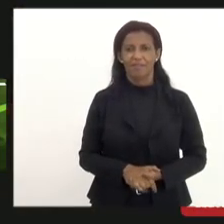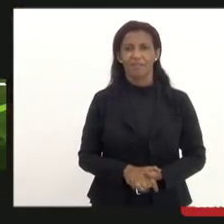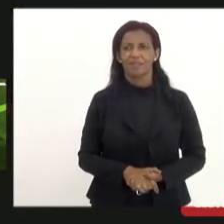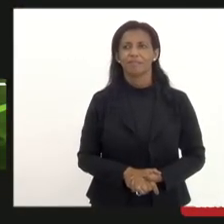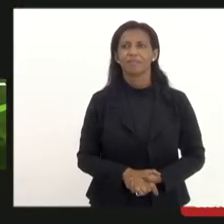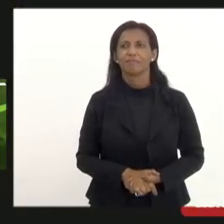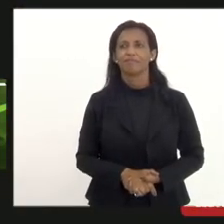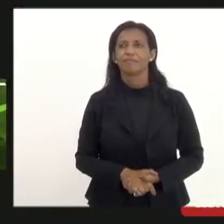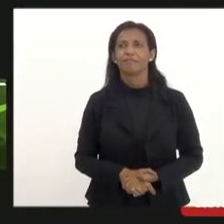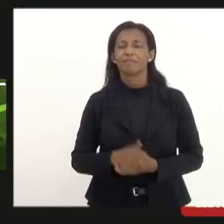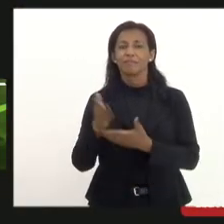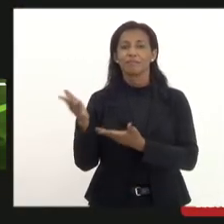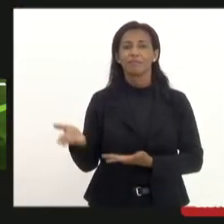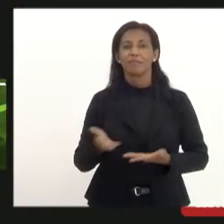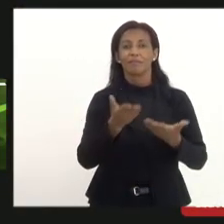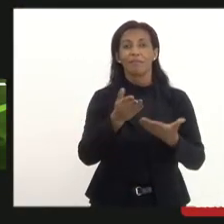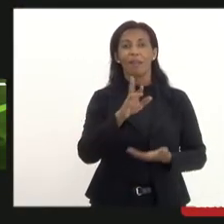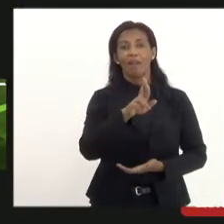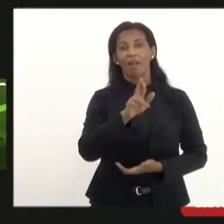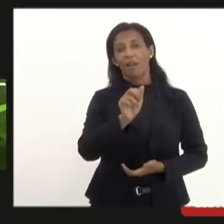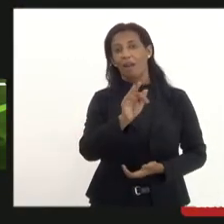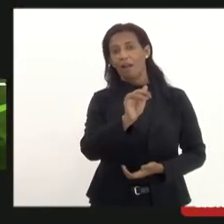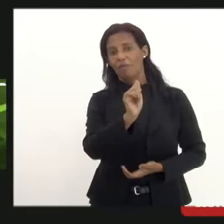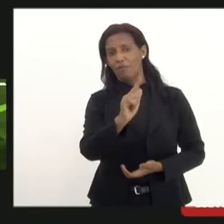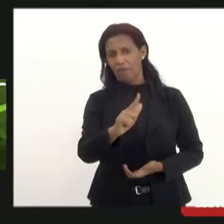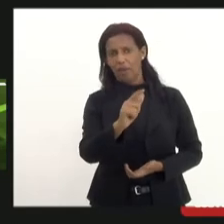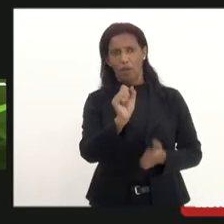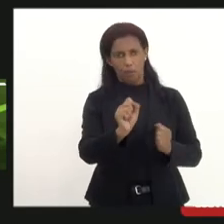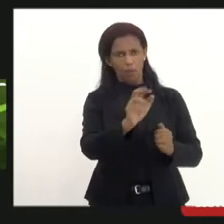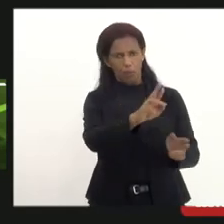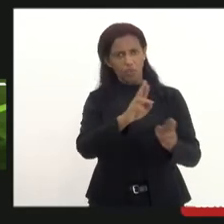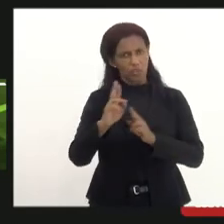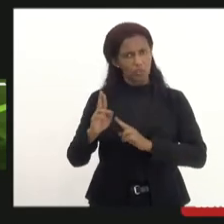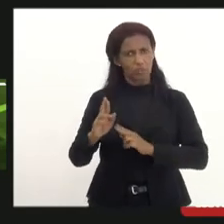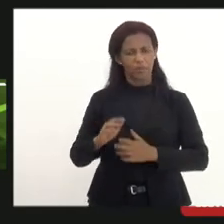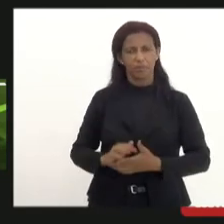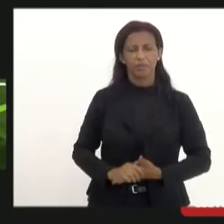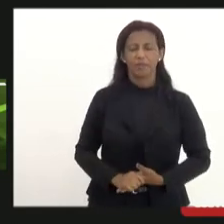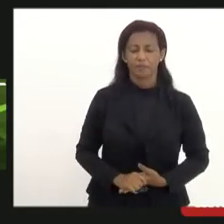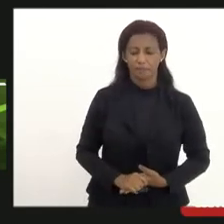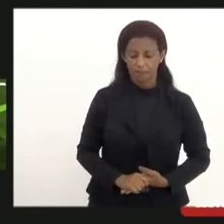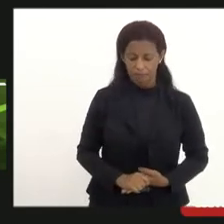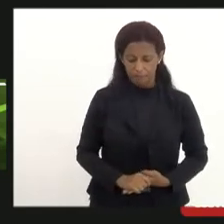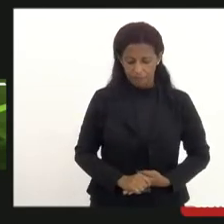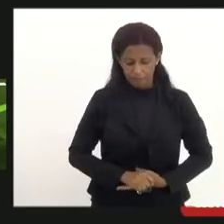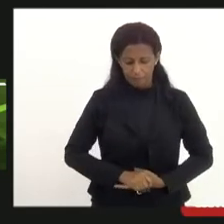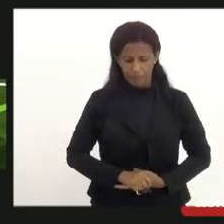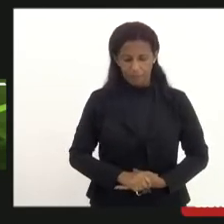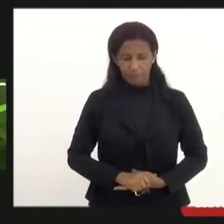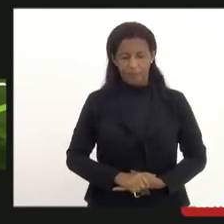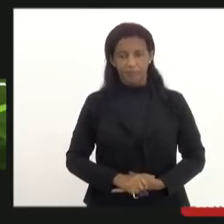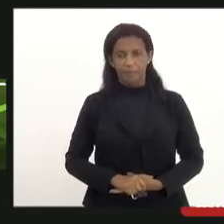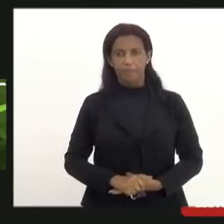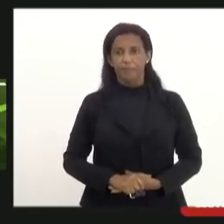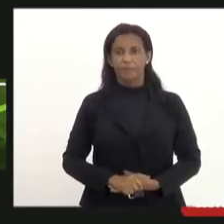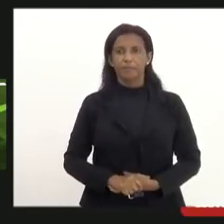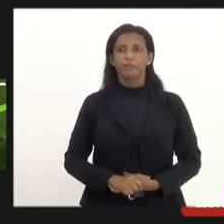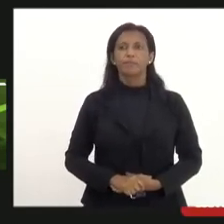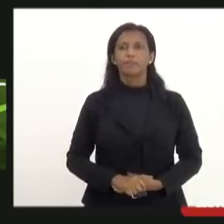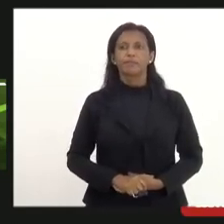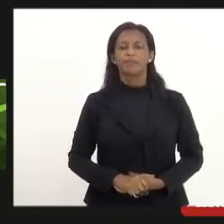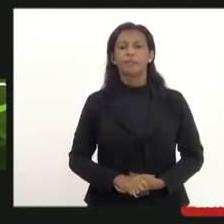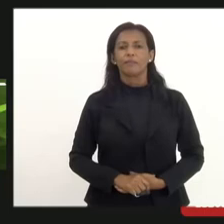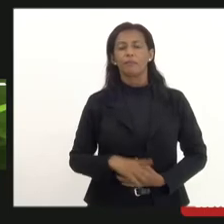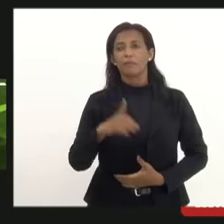Vou passar a palavra aí para o Rafael, doutor Mauro. Pode responder, Rafael. Bom, de novo,